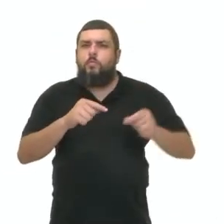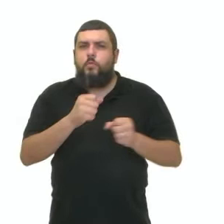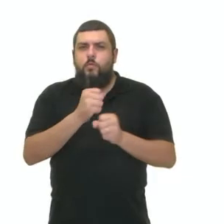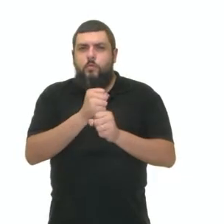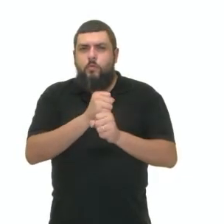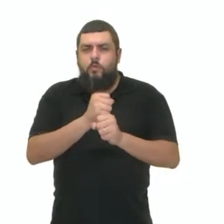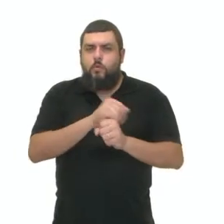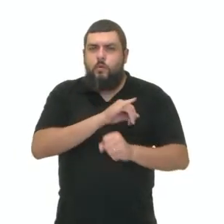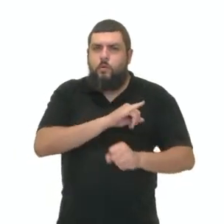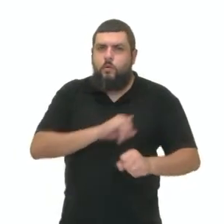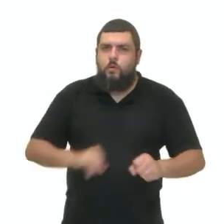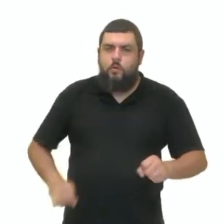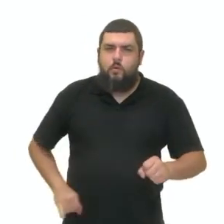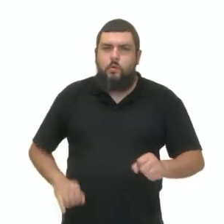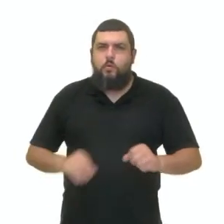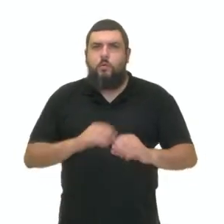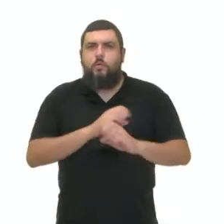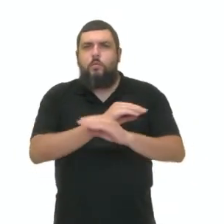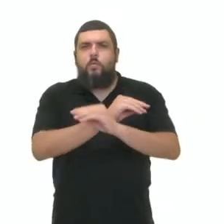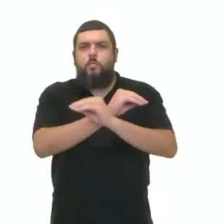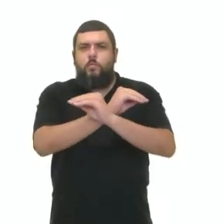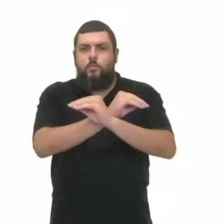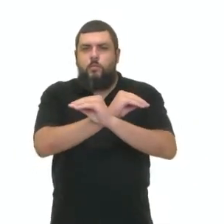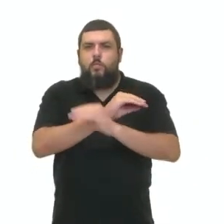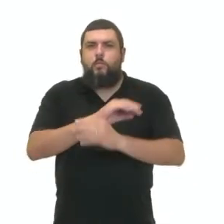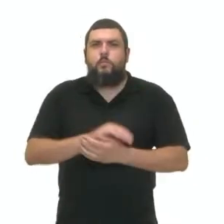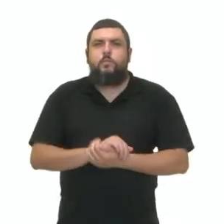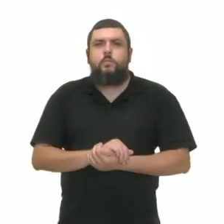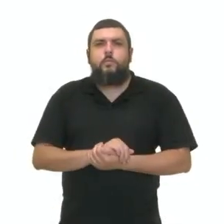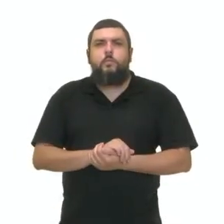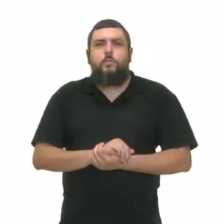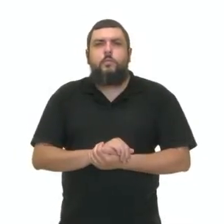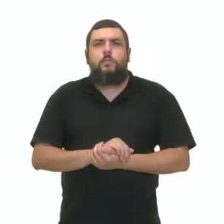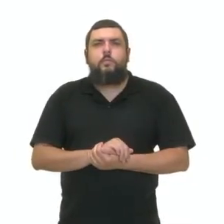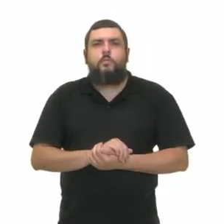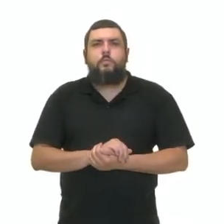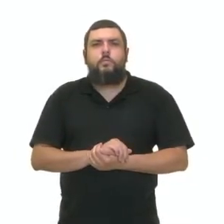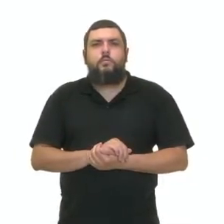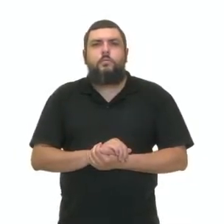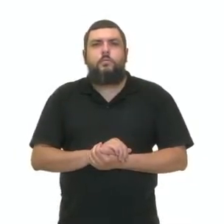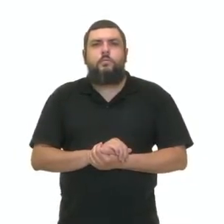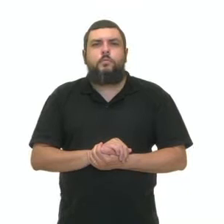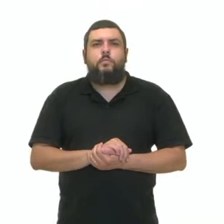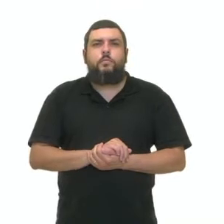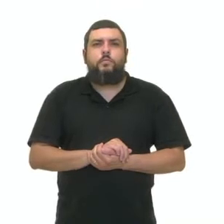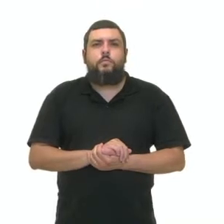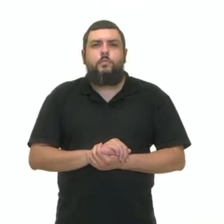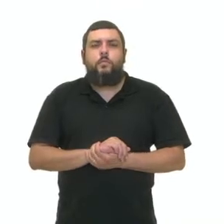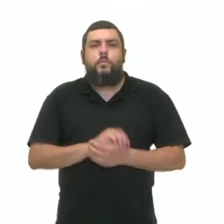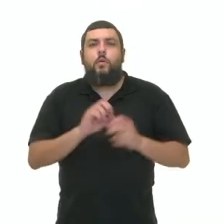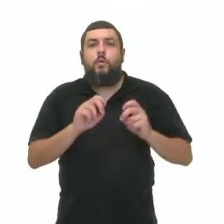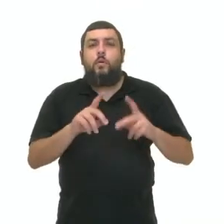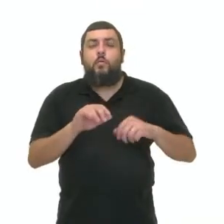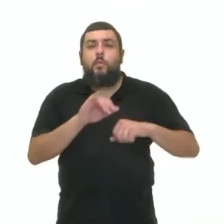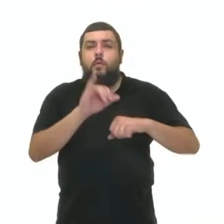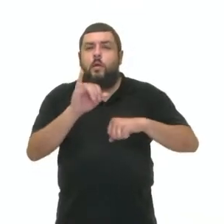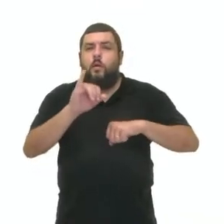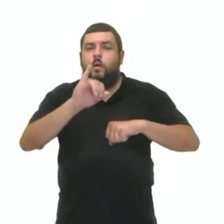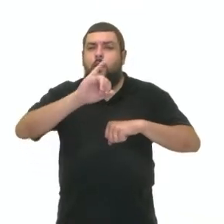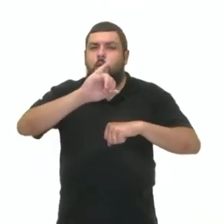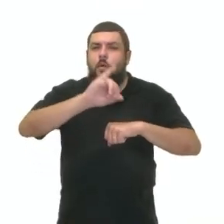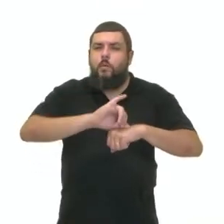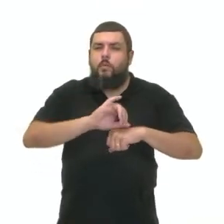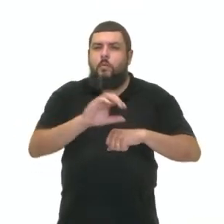Bizantino. 476, 1025, ó, vai perdendo territórios, né? Ó, com capital em Constantinopla, bem aqui. Vai terminar